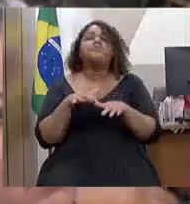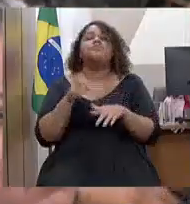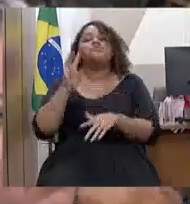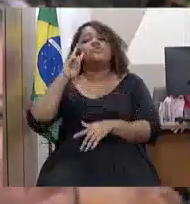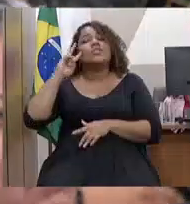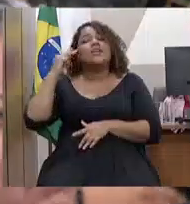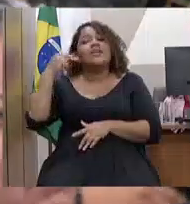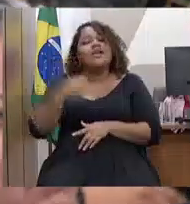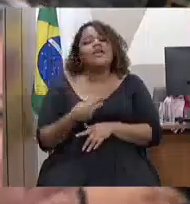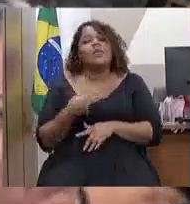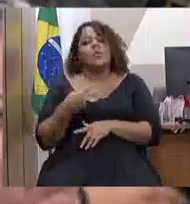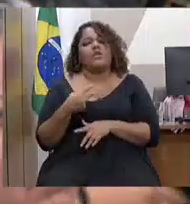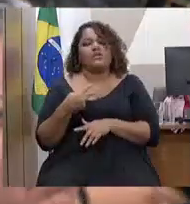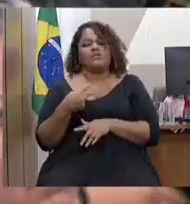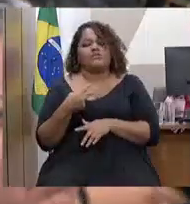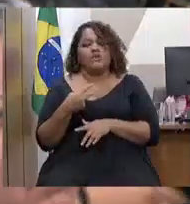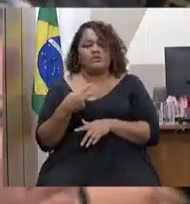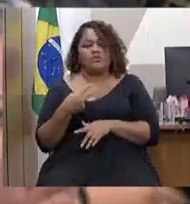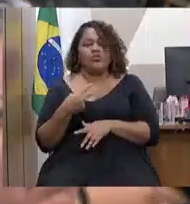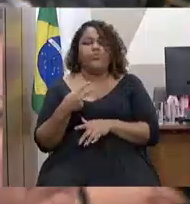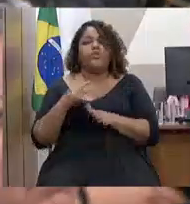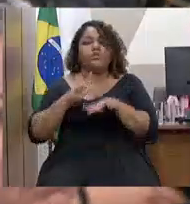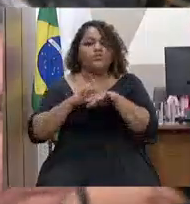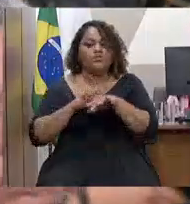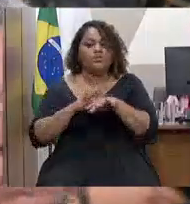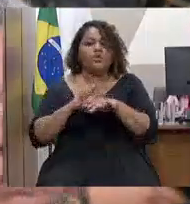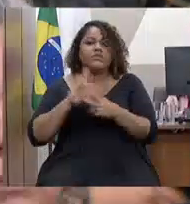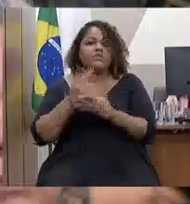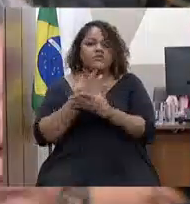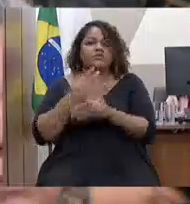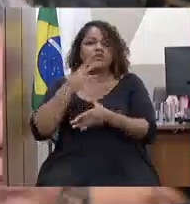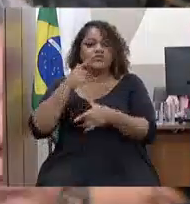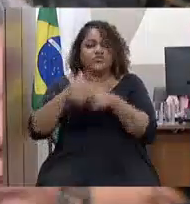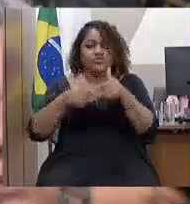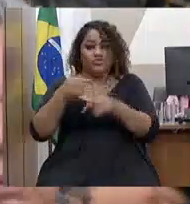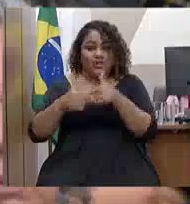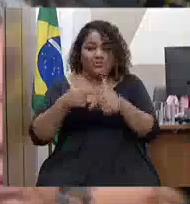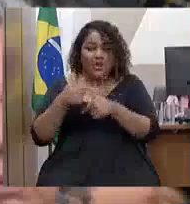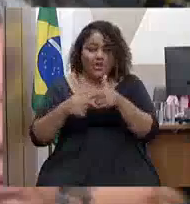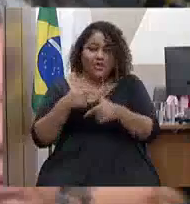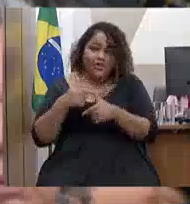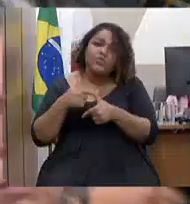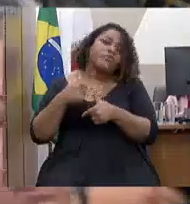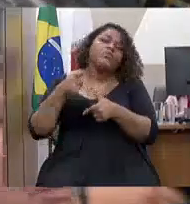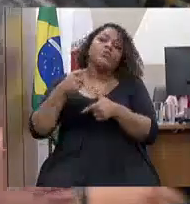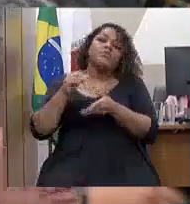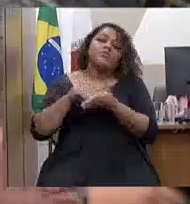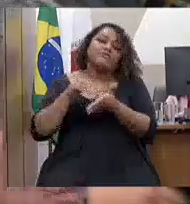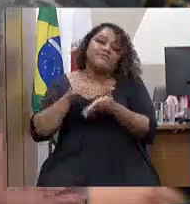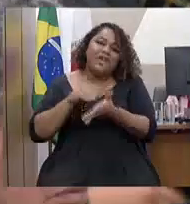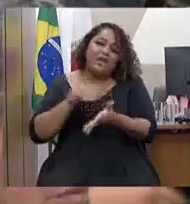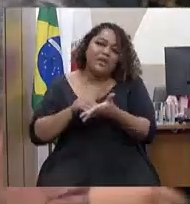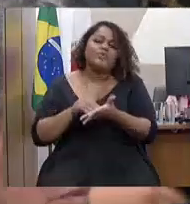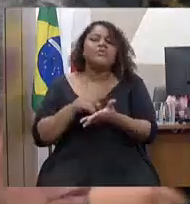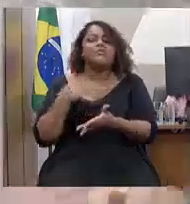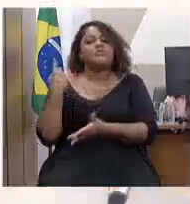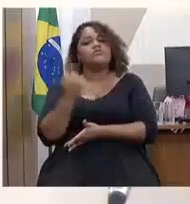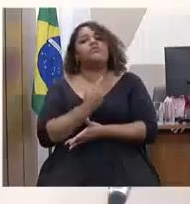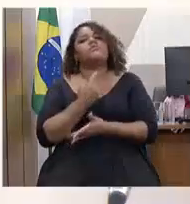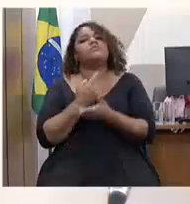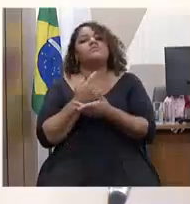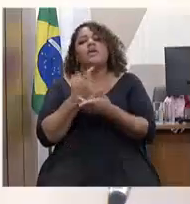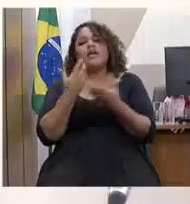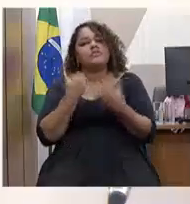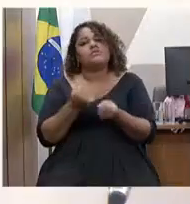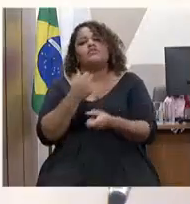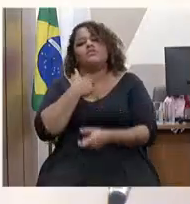acidentes como relacionados ao trabalho e que a sociedade Não continue pagando por essa negligência das empresas obrigado